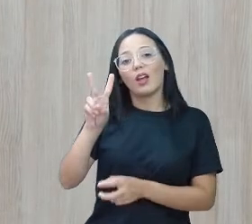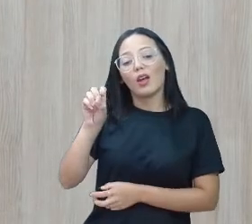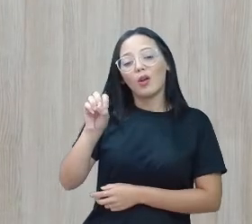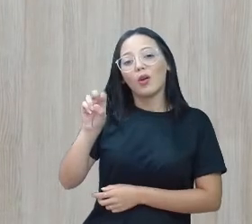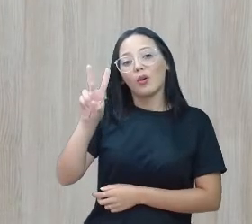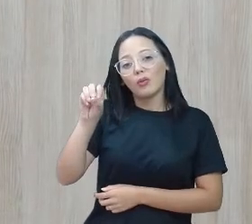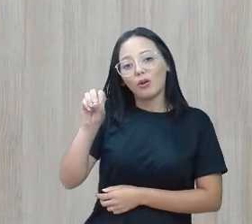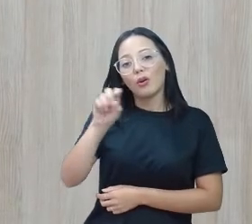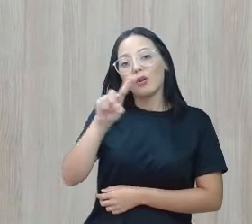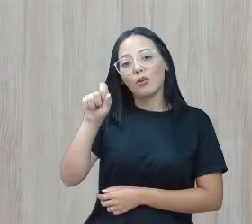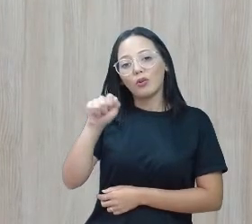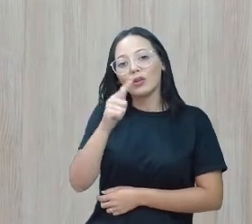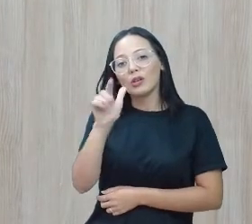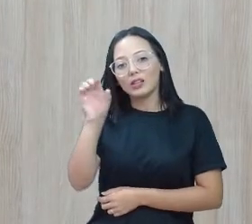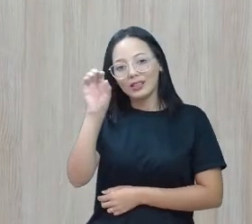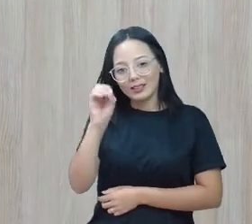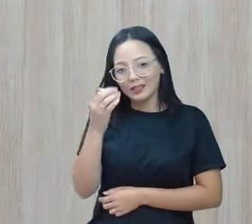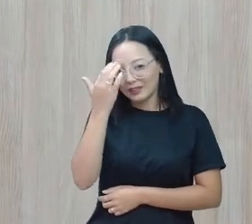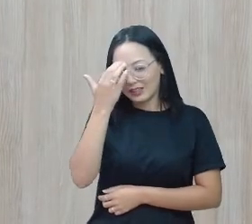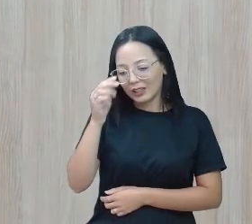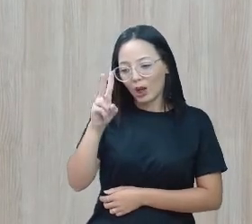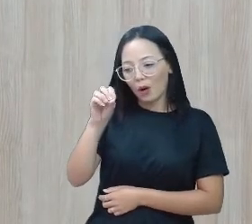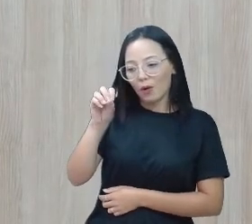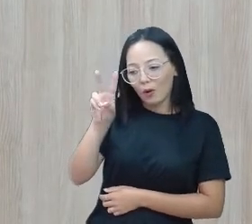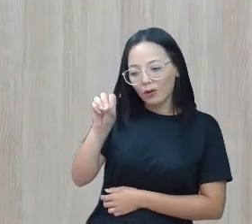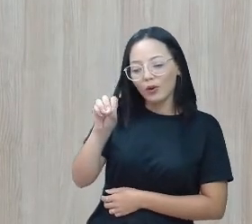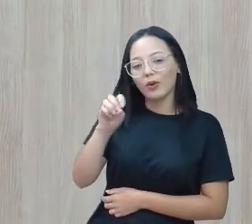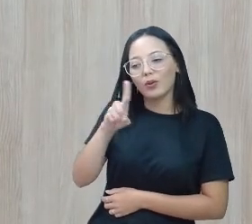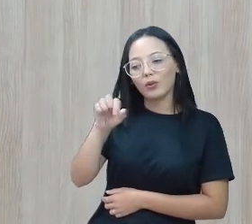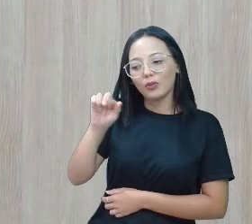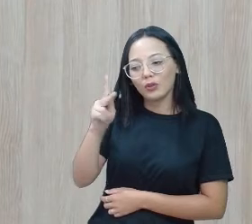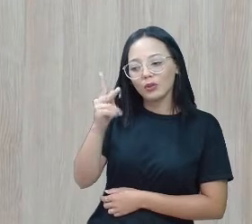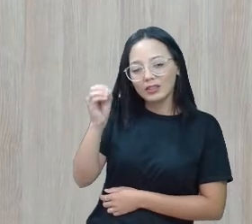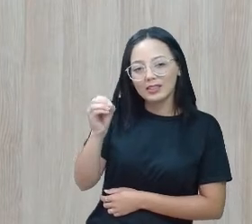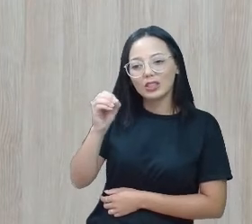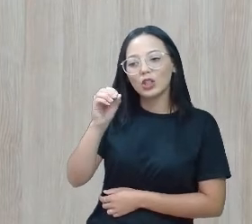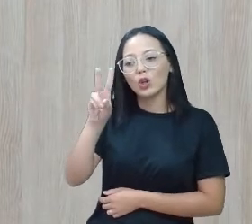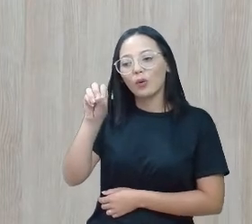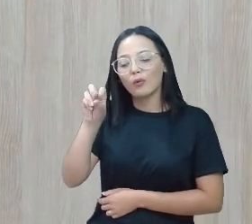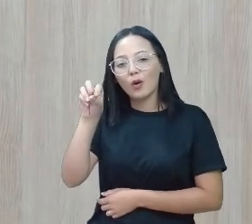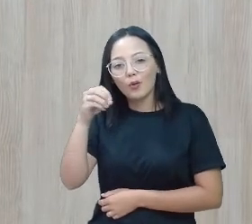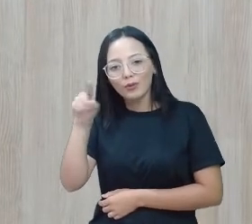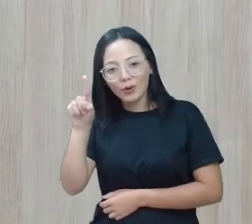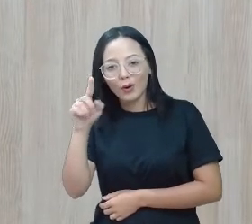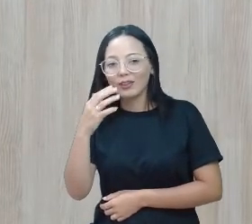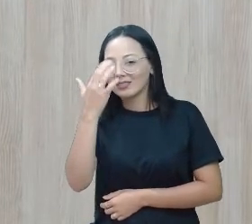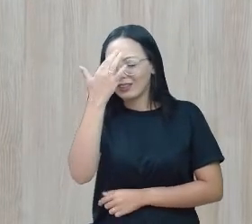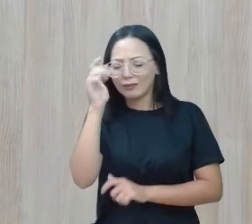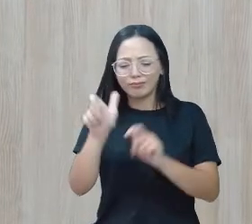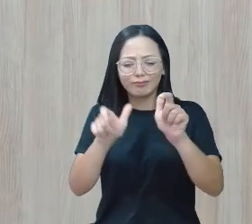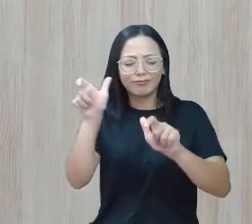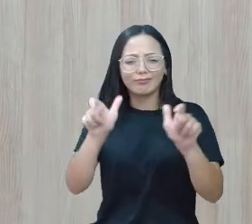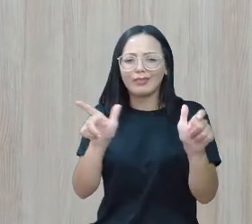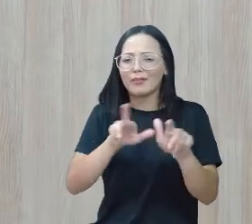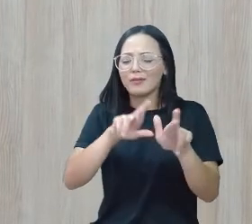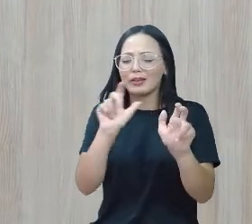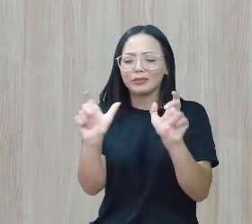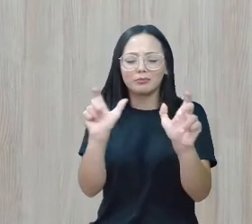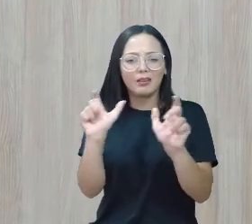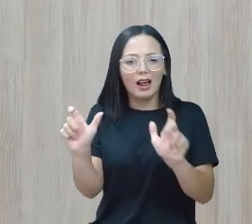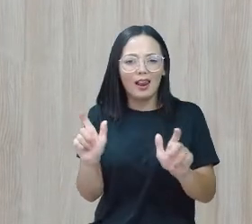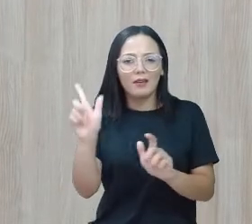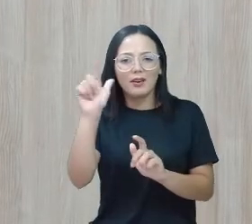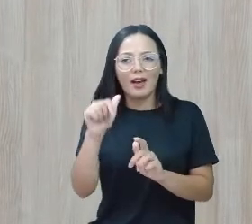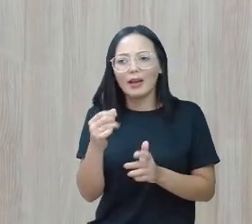Por que não? Não é? Vovozinho, vovô. E essas palavras,